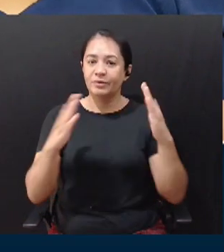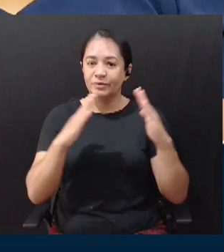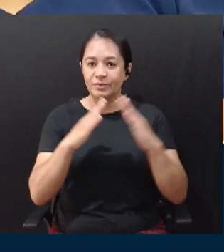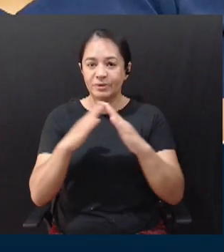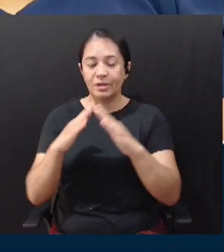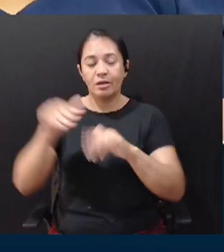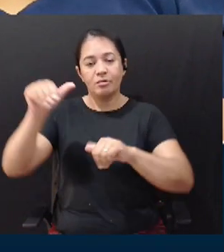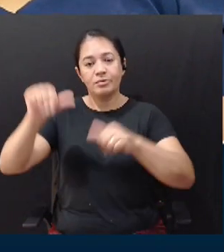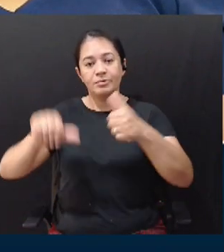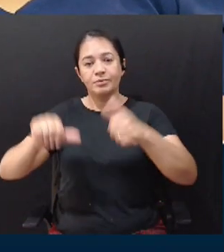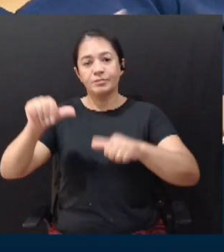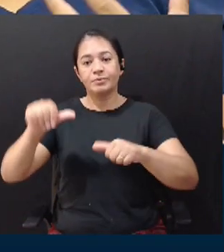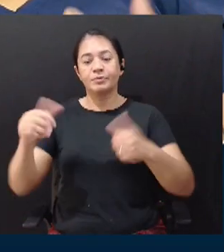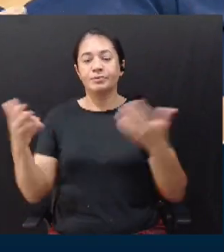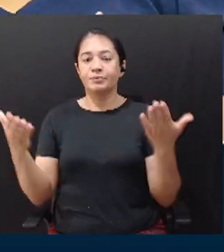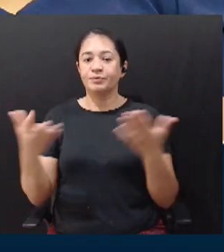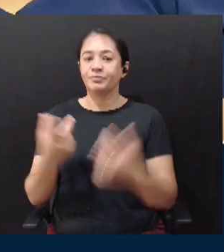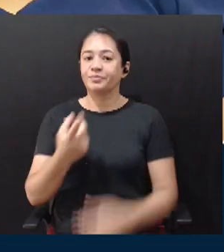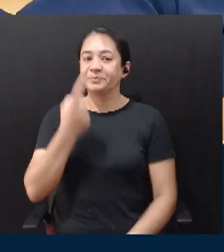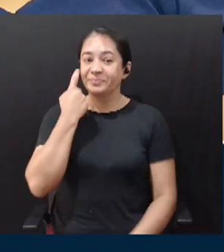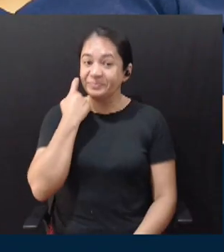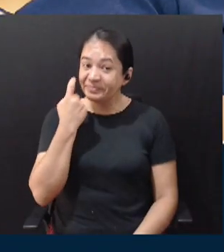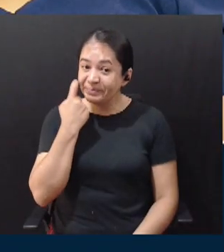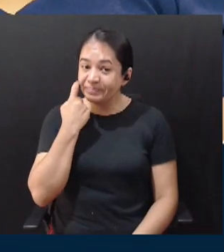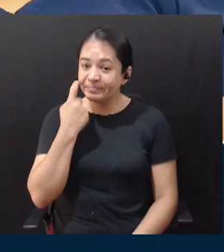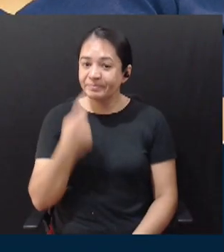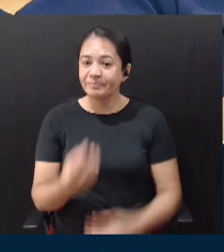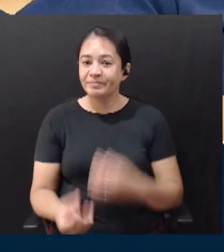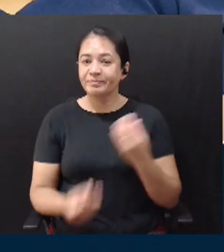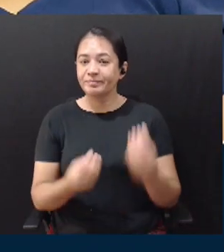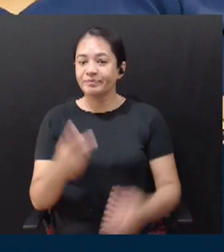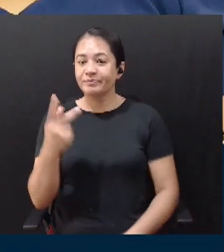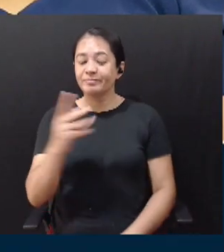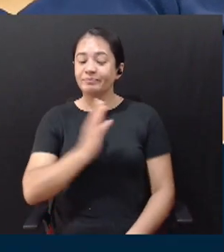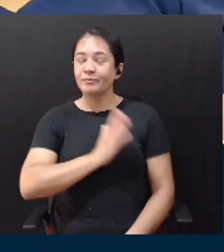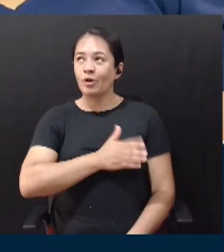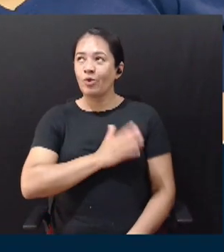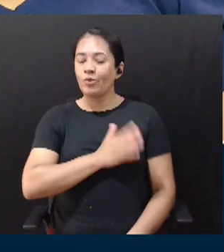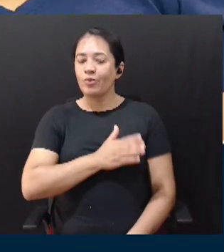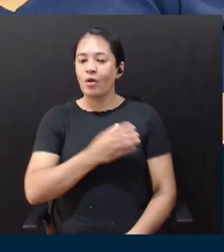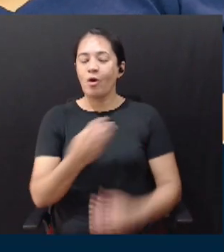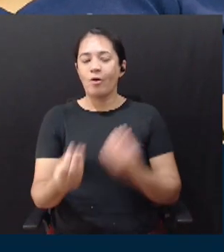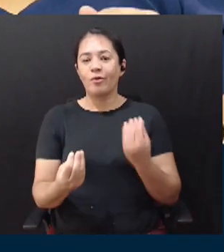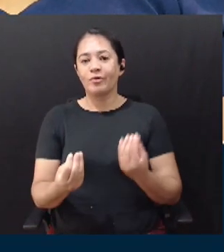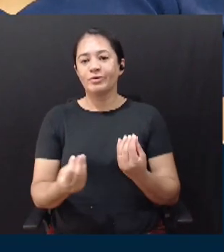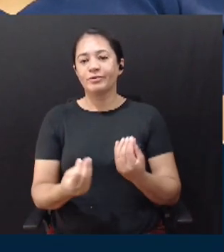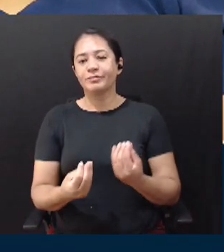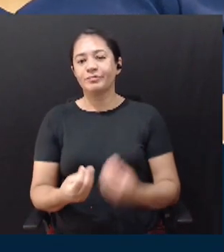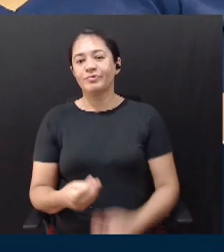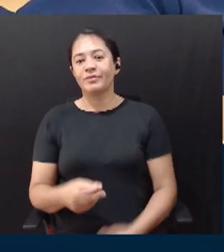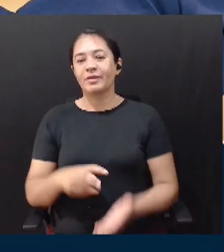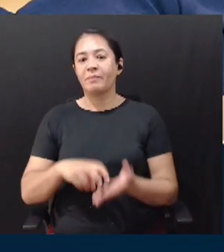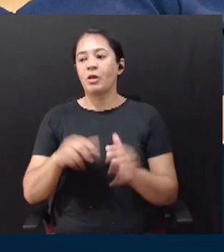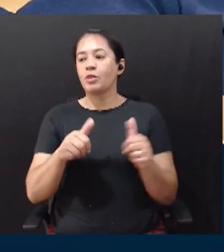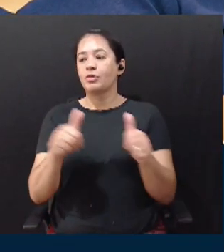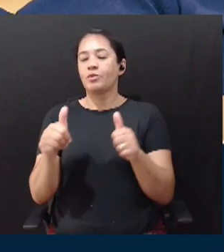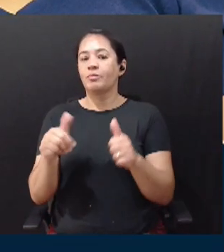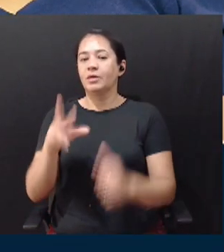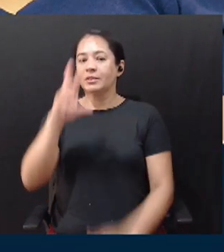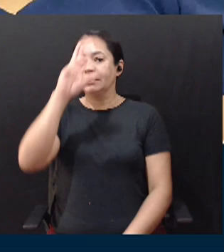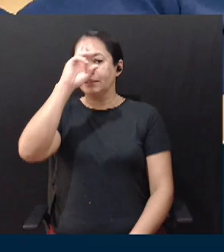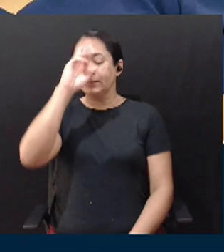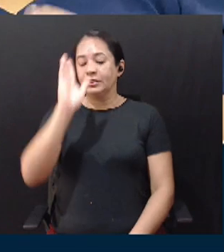hoje é sexta-feira, então como é que tá seu coraçãozinho? Sexta-feira de manhã, tá tudo bem. Opa, meio-dia já começa um ritmo